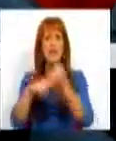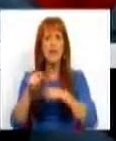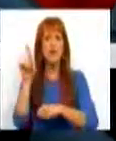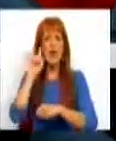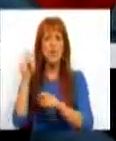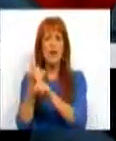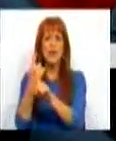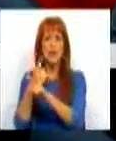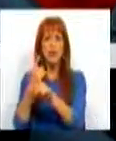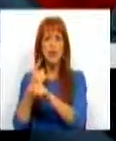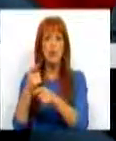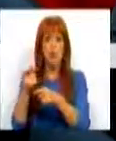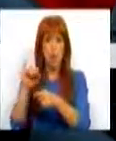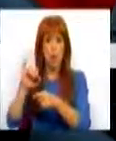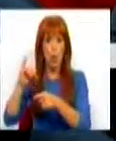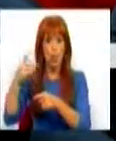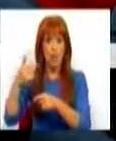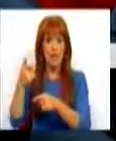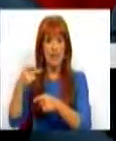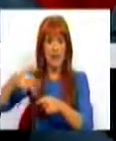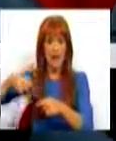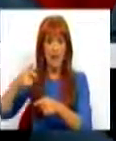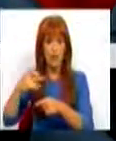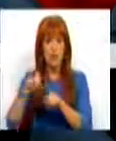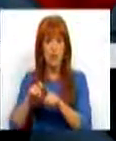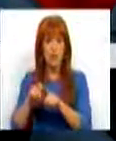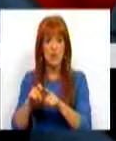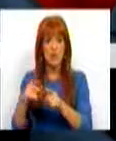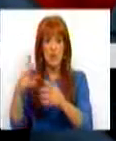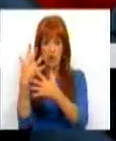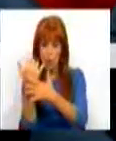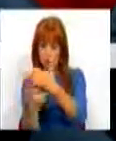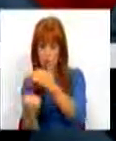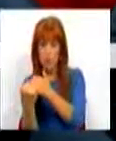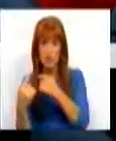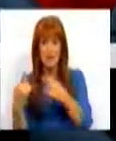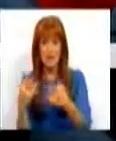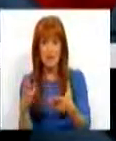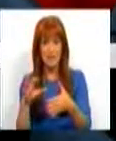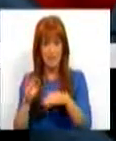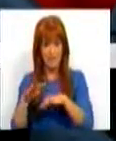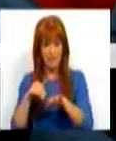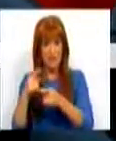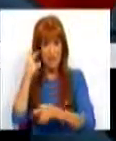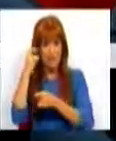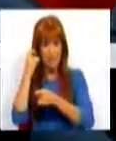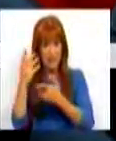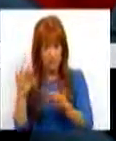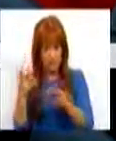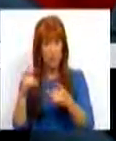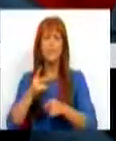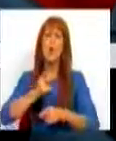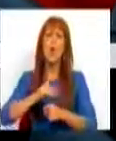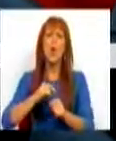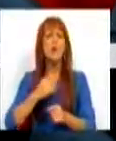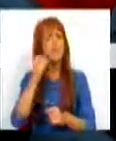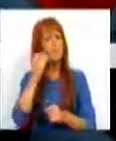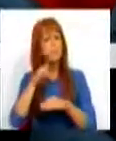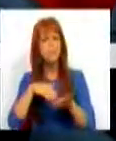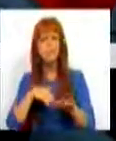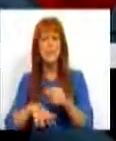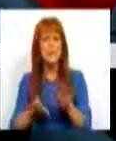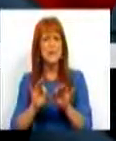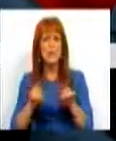que se fosse possível o Sr. Dr. Miguel Barbosa também respondesse a algumas das questões que estão aqui colocadas. Por exemplo, no